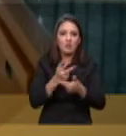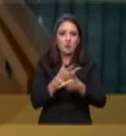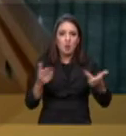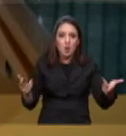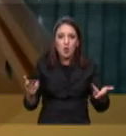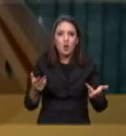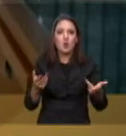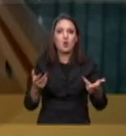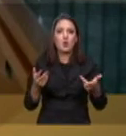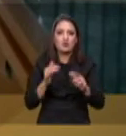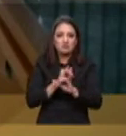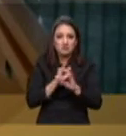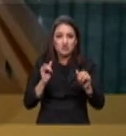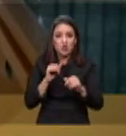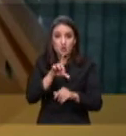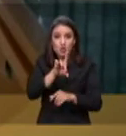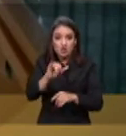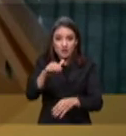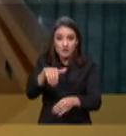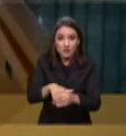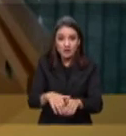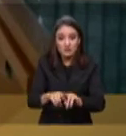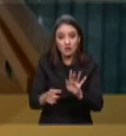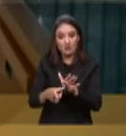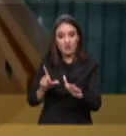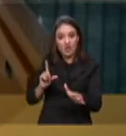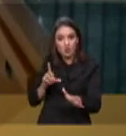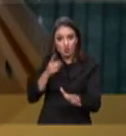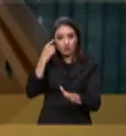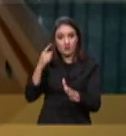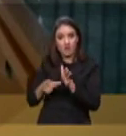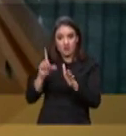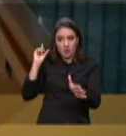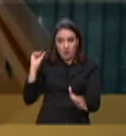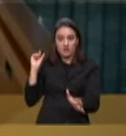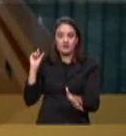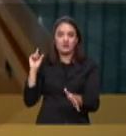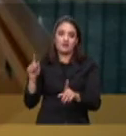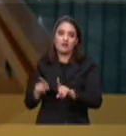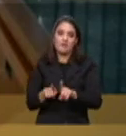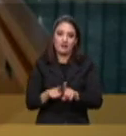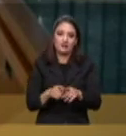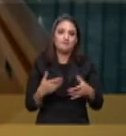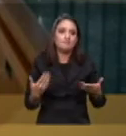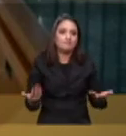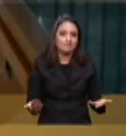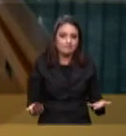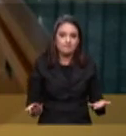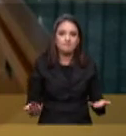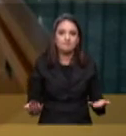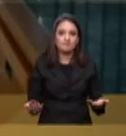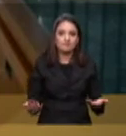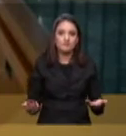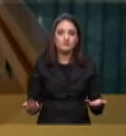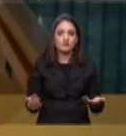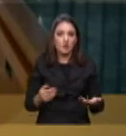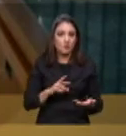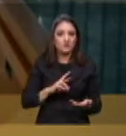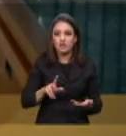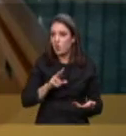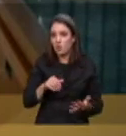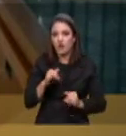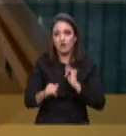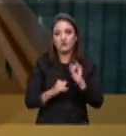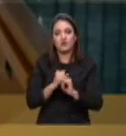dia do pleito, na véspera do pleito em outras plataformas. Portanto, não seria essa que causaria o desequilíbrio, pelo